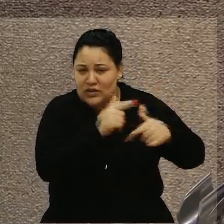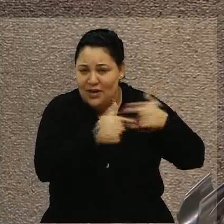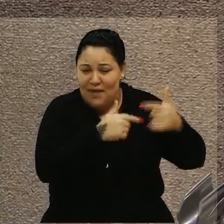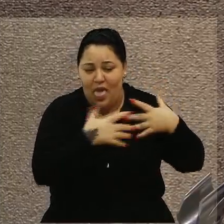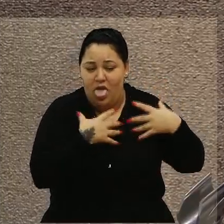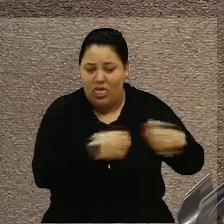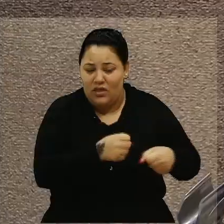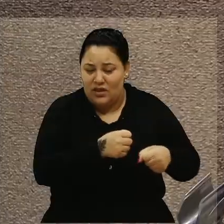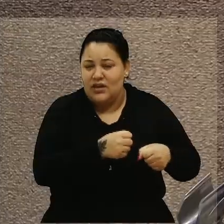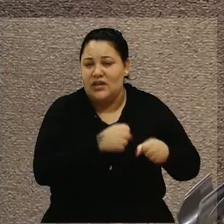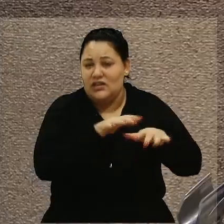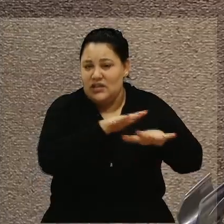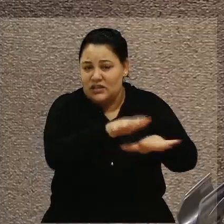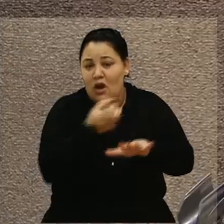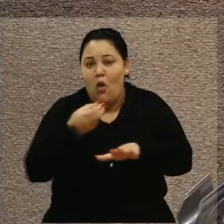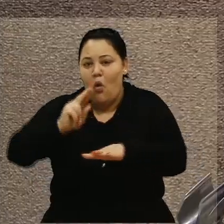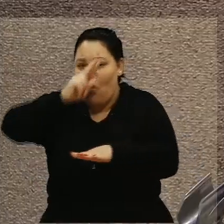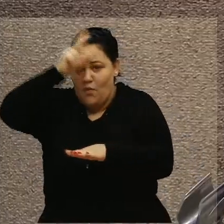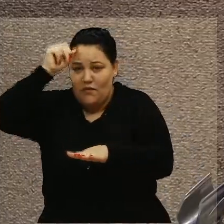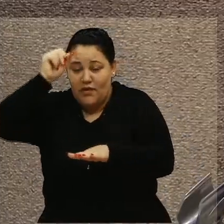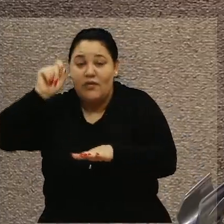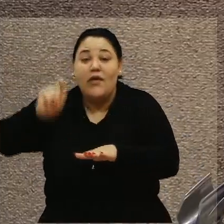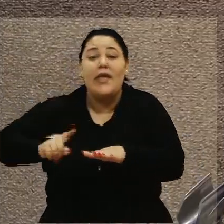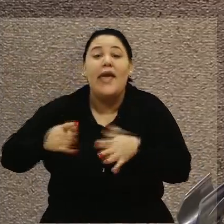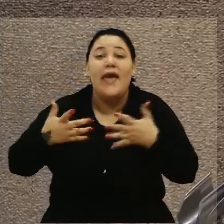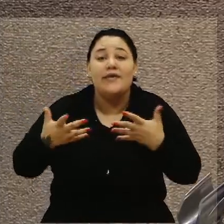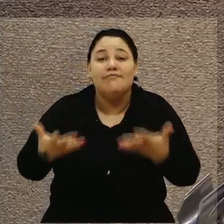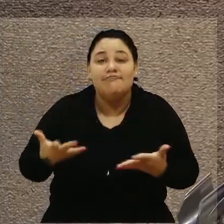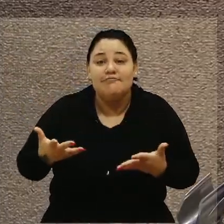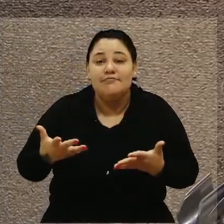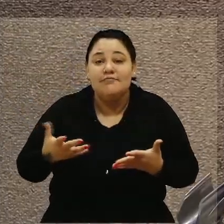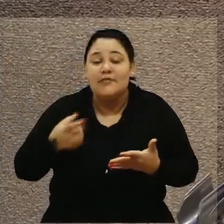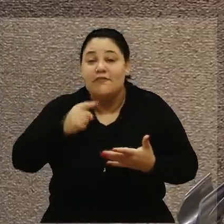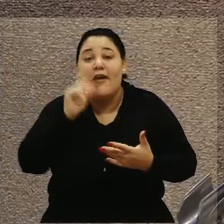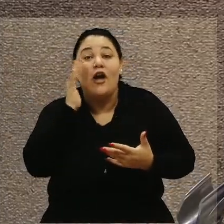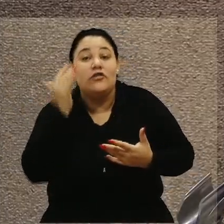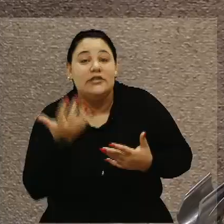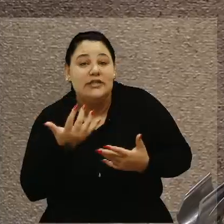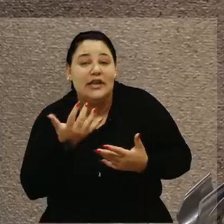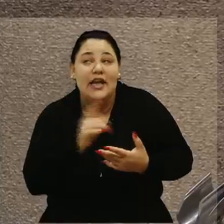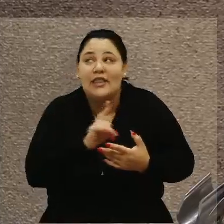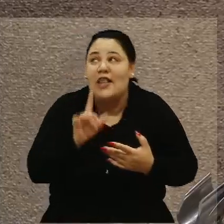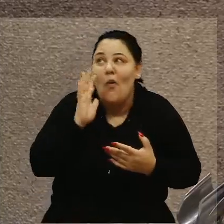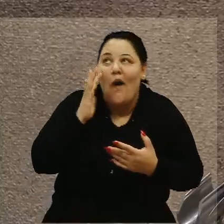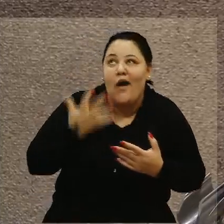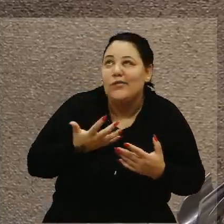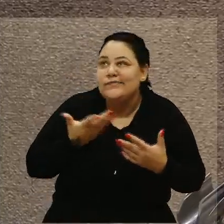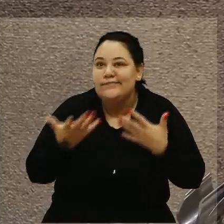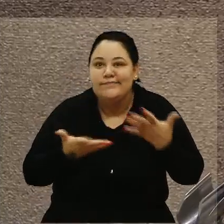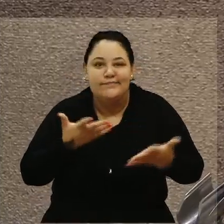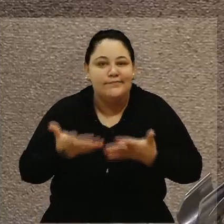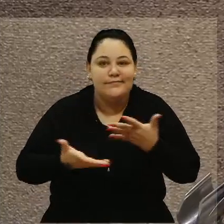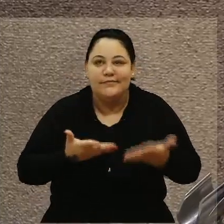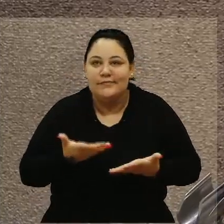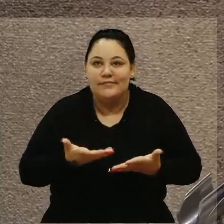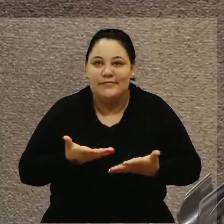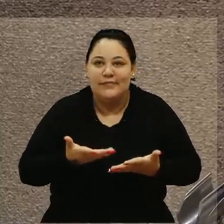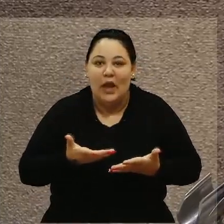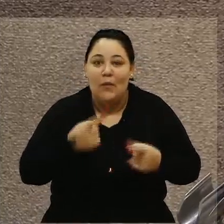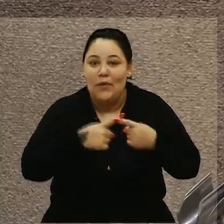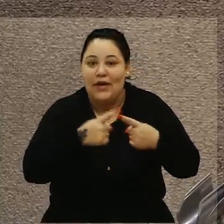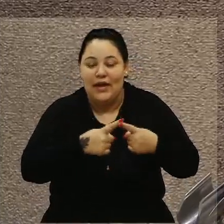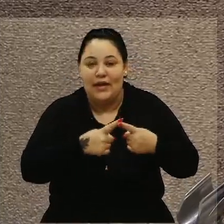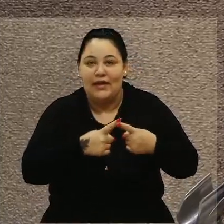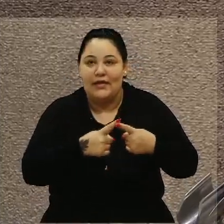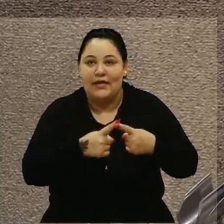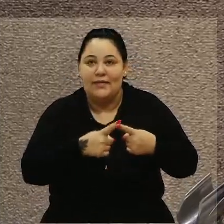Trânsito, ou é o prefeito? Afinal, isso vai acontecer? Não vai acontecer? Em vez de falarmos daqui a pouco,